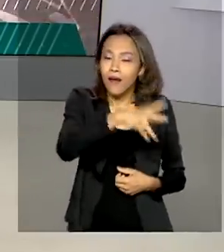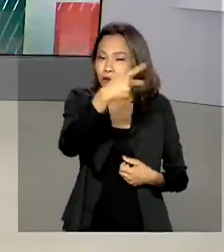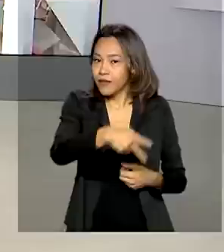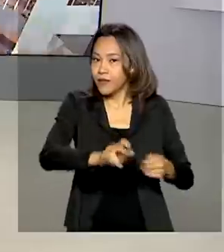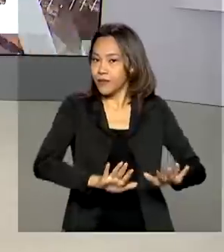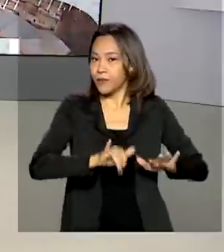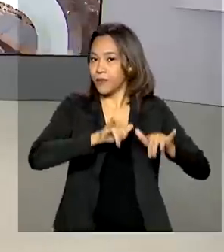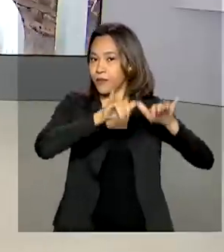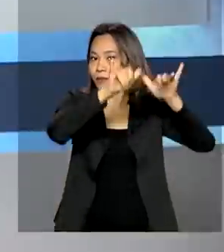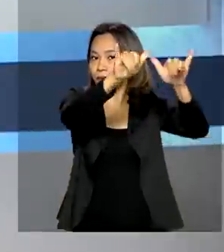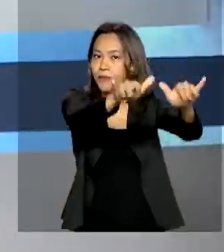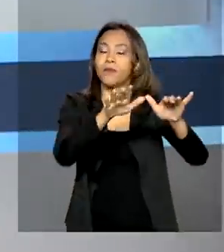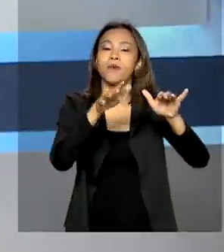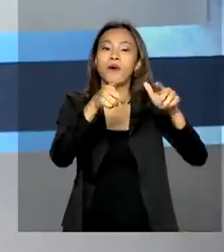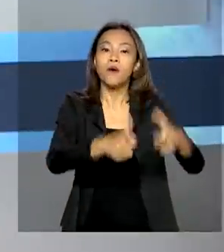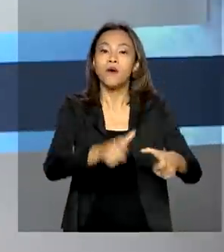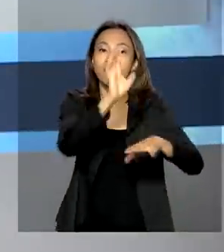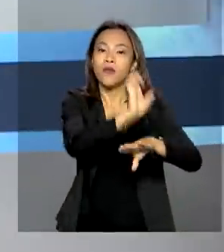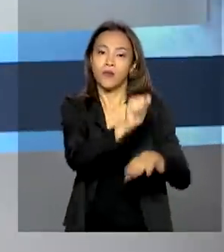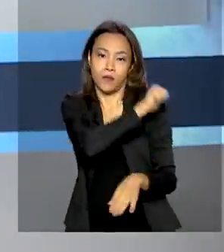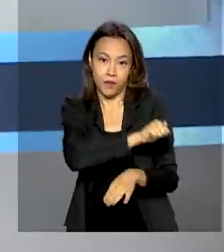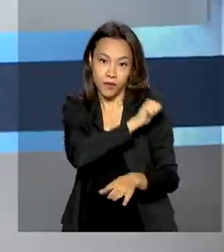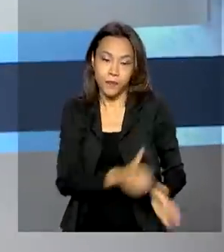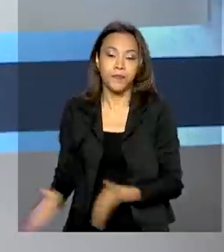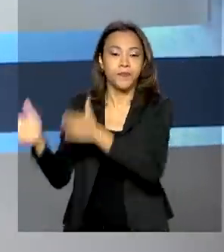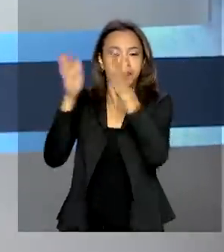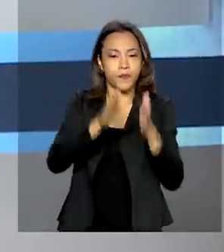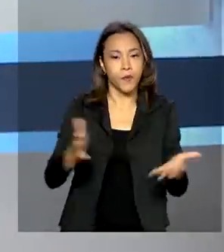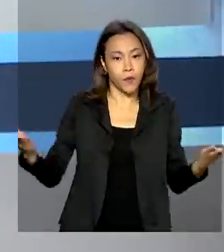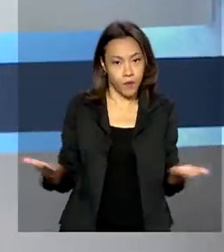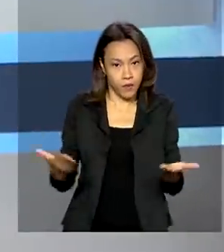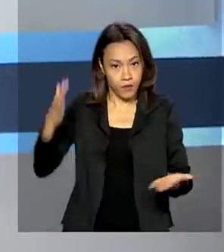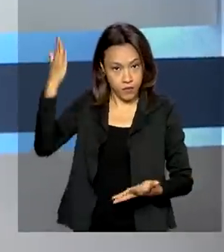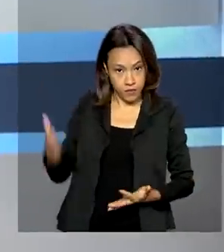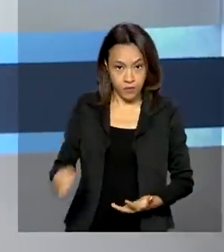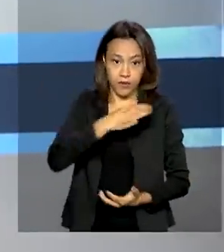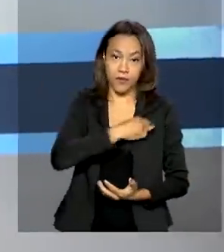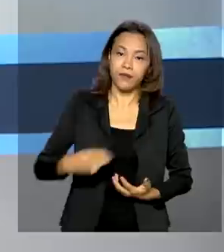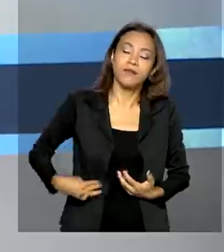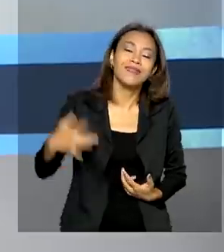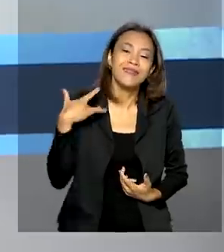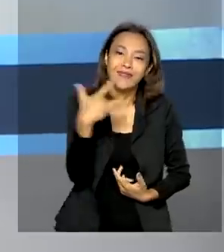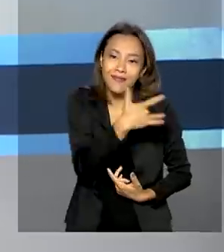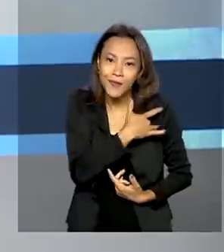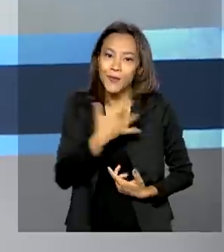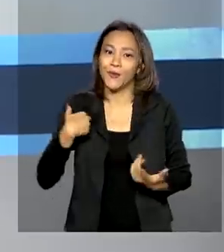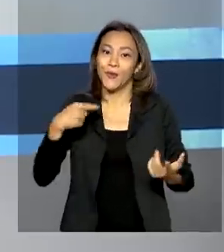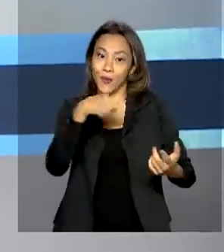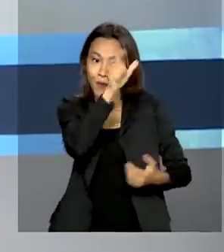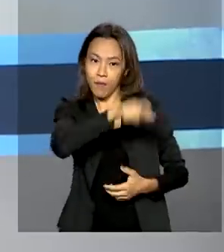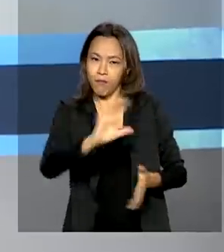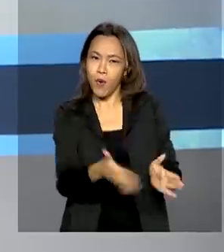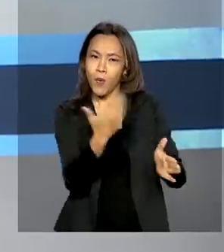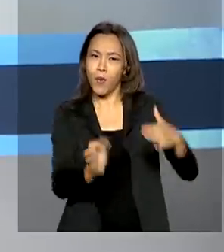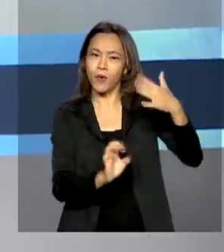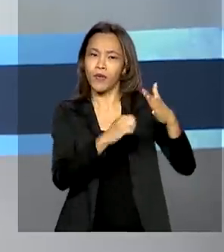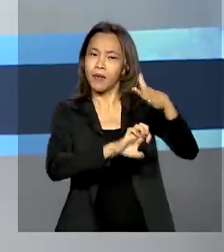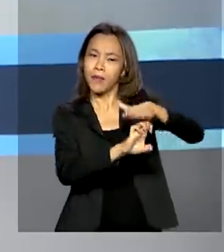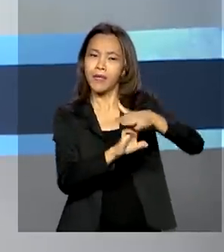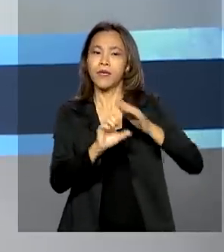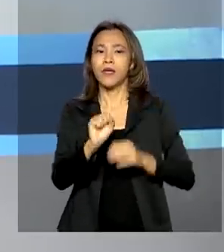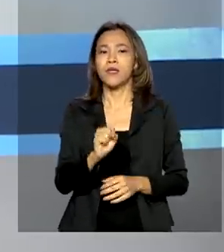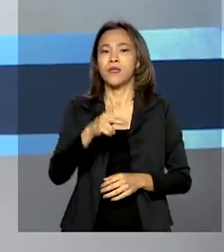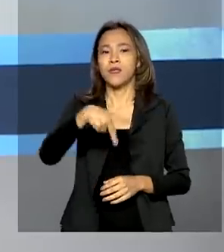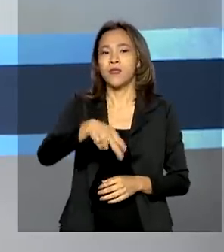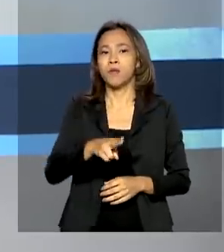Rio de Janeiro. E hoje o ministro da Saúde se reúne com o fabricante da vacina Sputnik e com o laboratório indiano